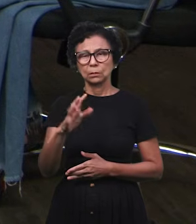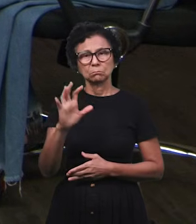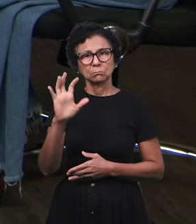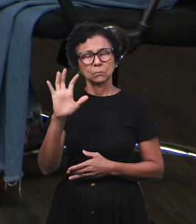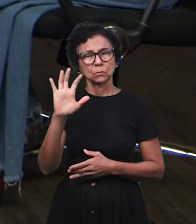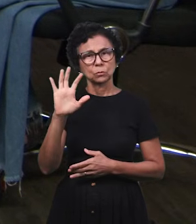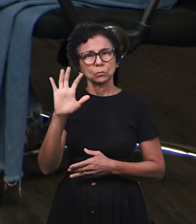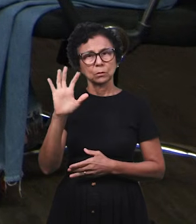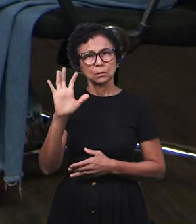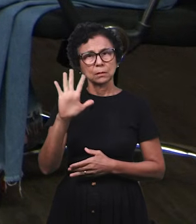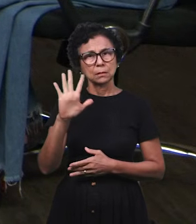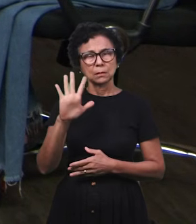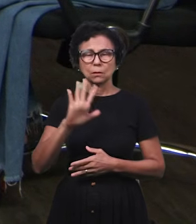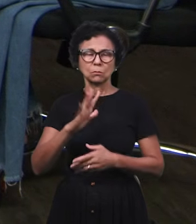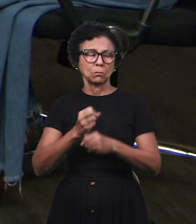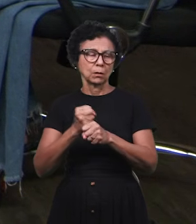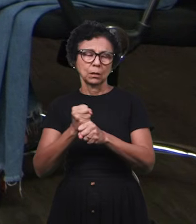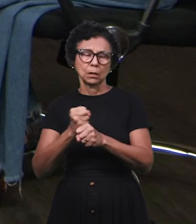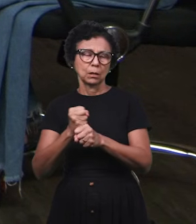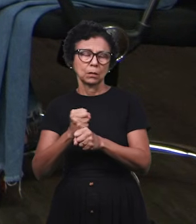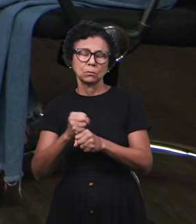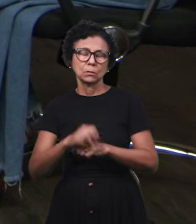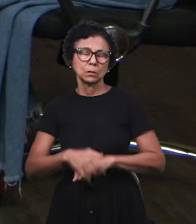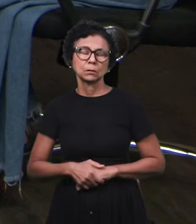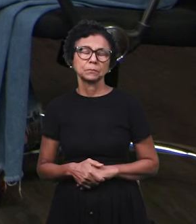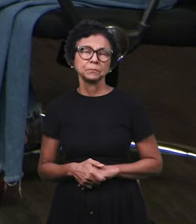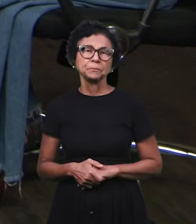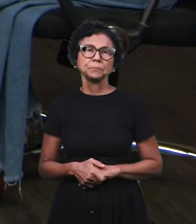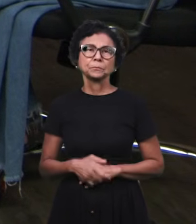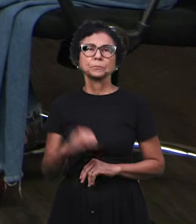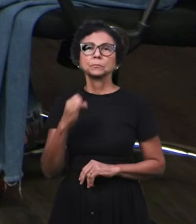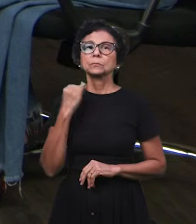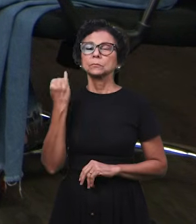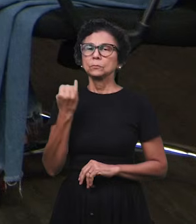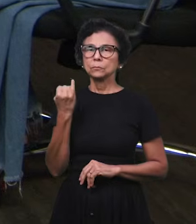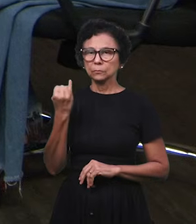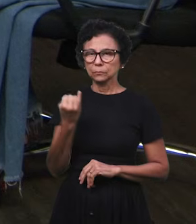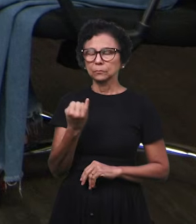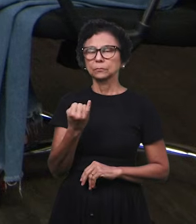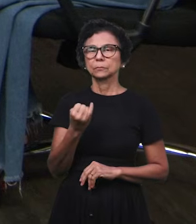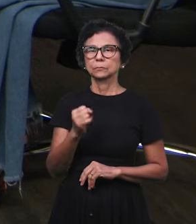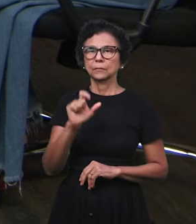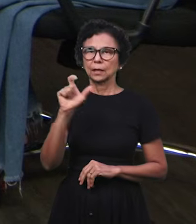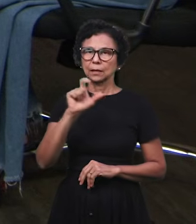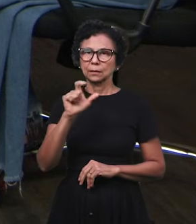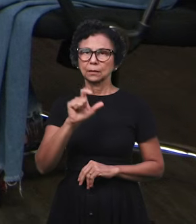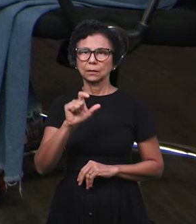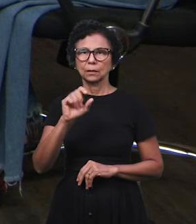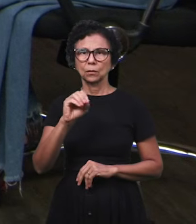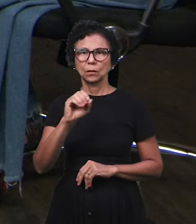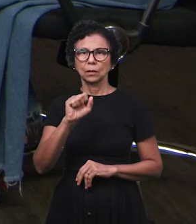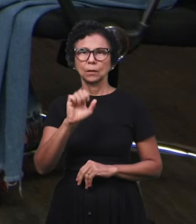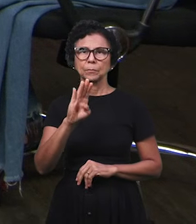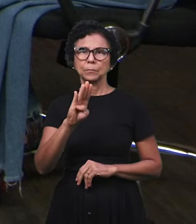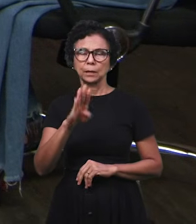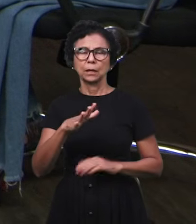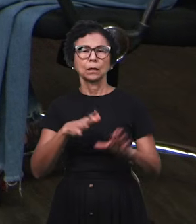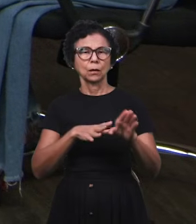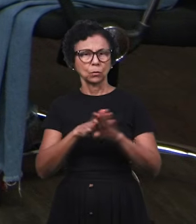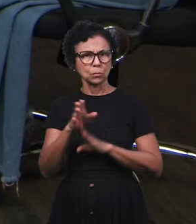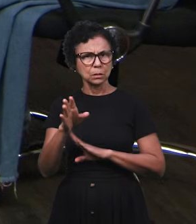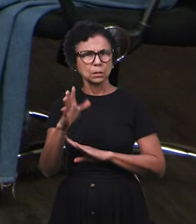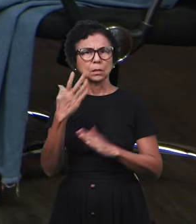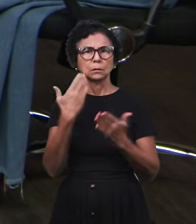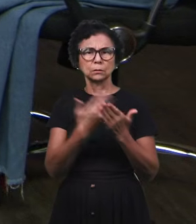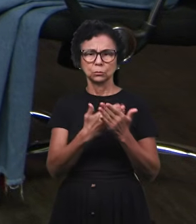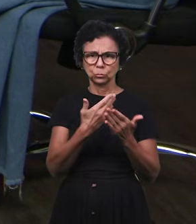te tome tanto tempo. Então, é importante ter a OAB, tá bom? Eu aconselho todo mundo que faz direito estudar até para te dar uma base boa, que